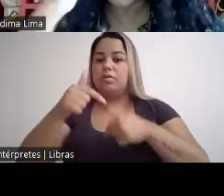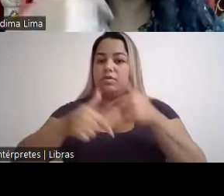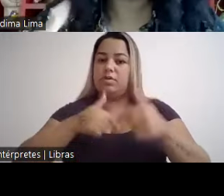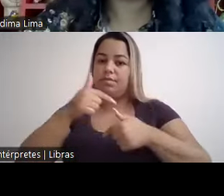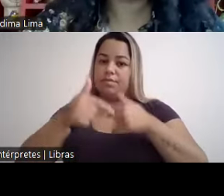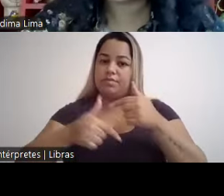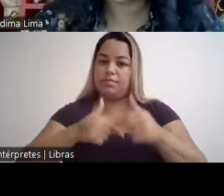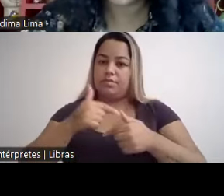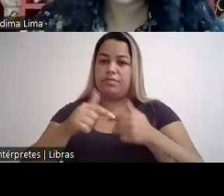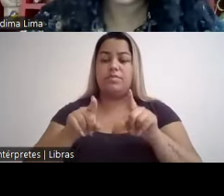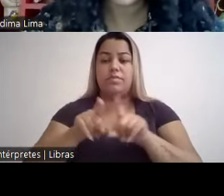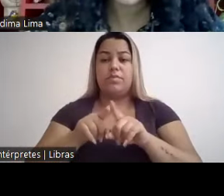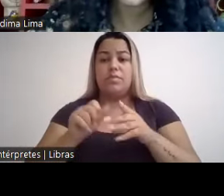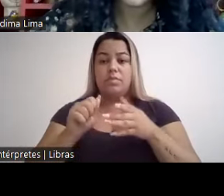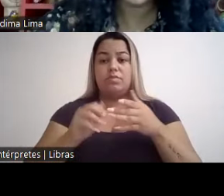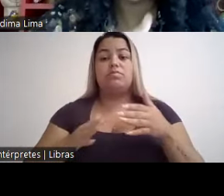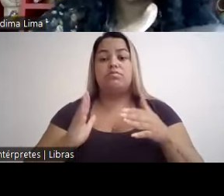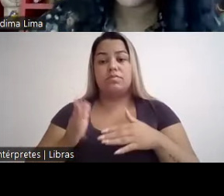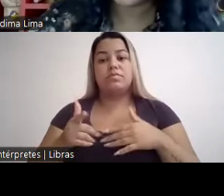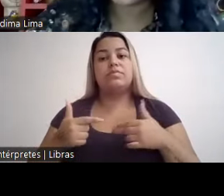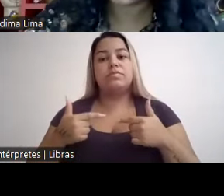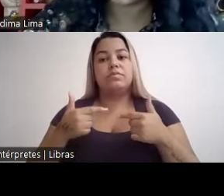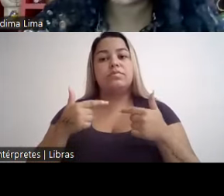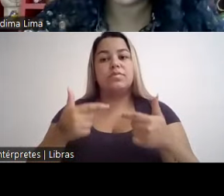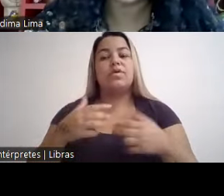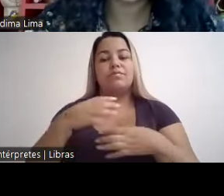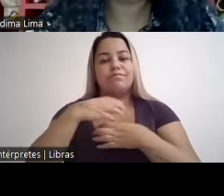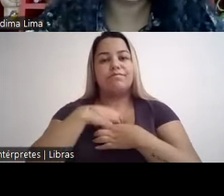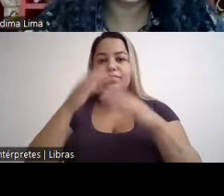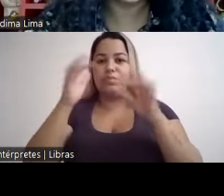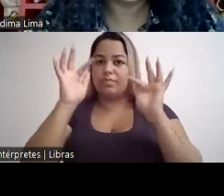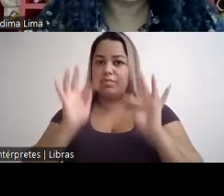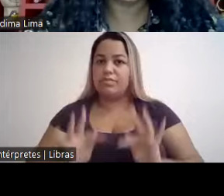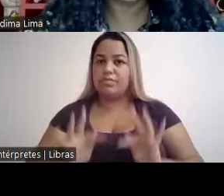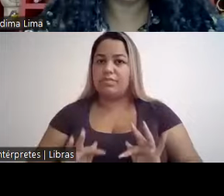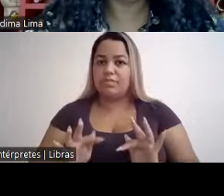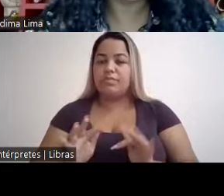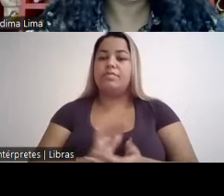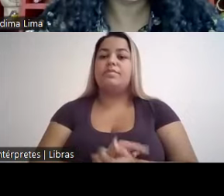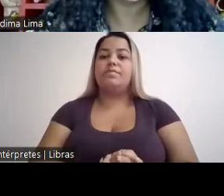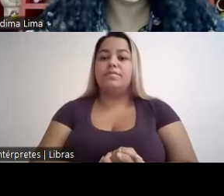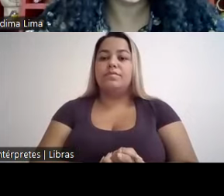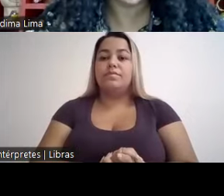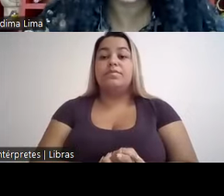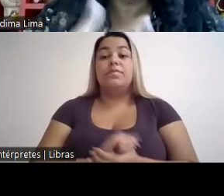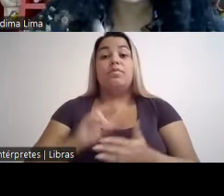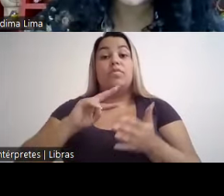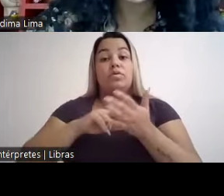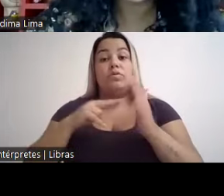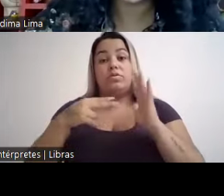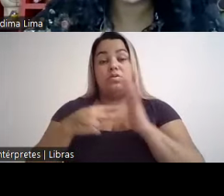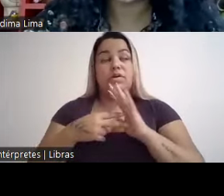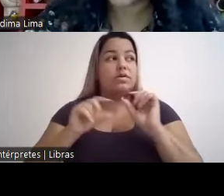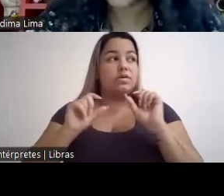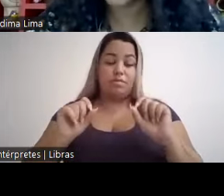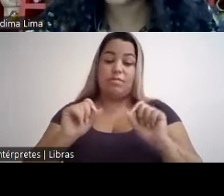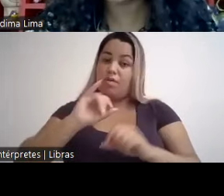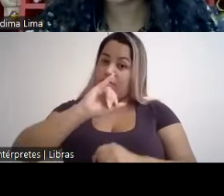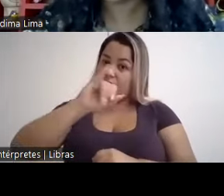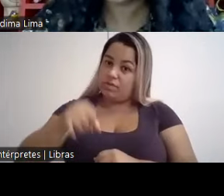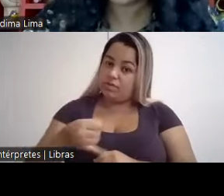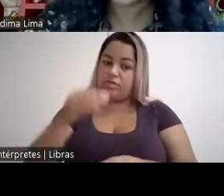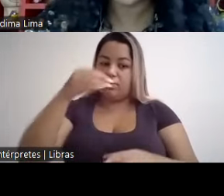já era uma atividade desafiadora, mas que eu fui muito feliz naquele momento, no sentido de oportunidades dentro da minha